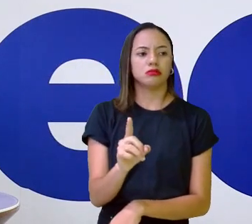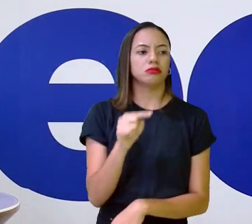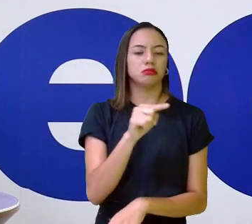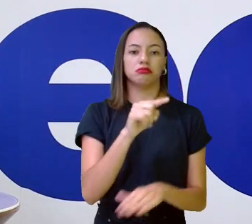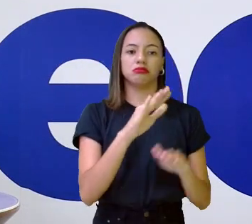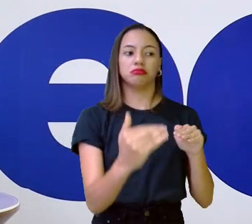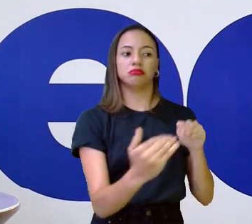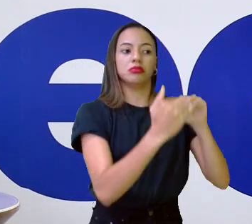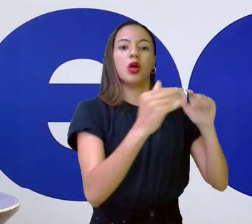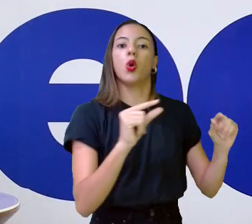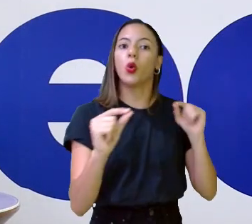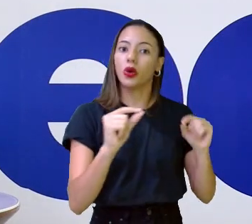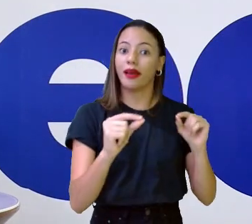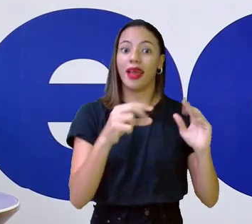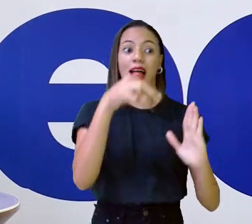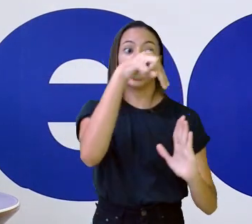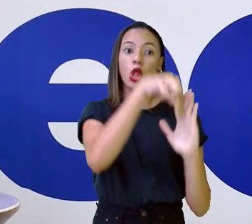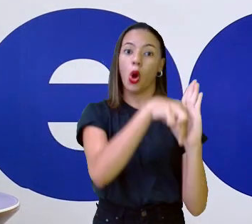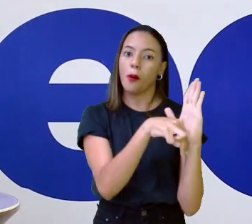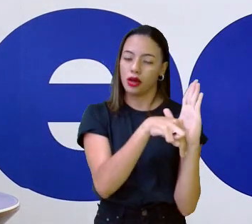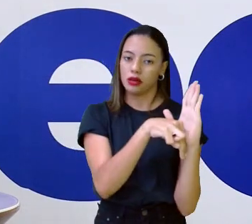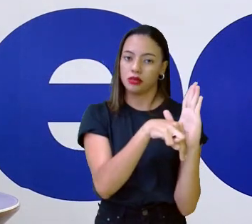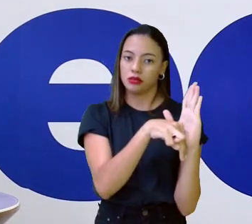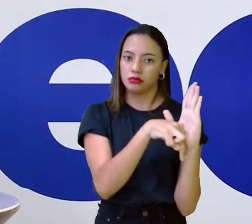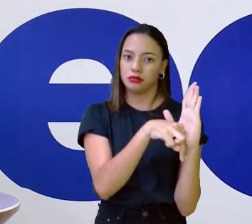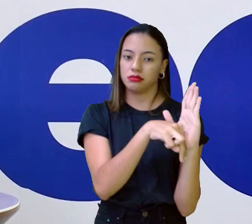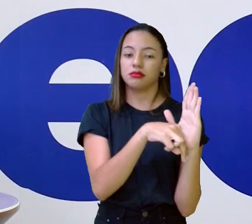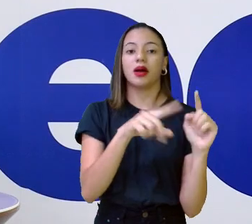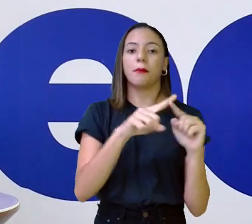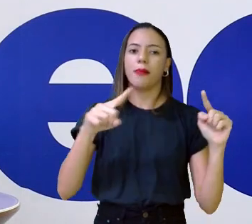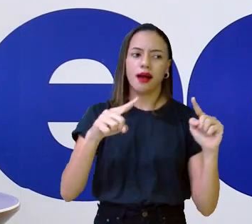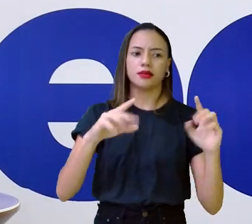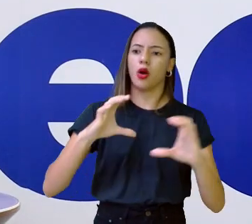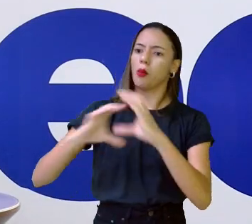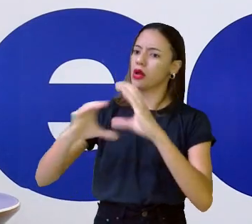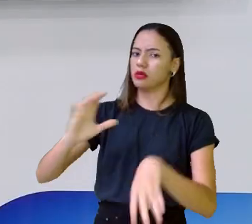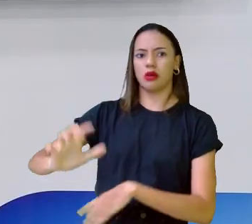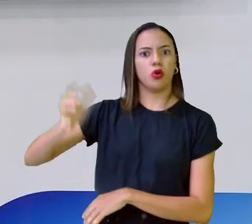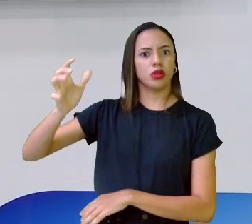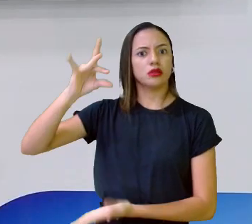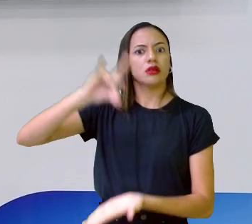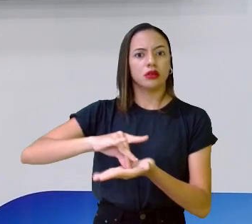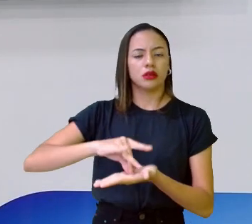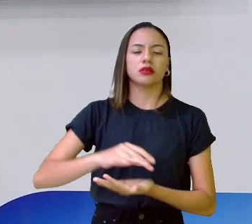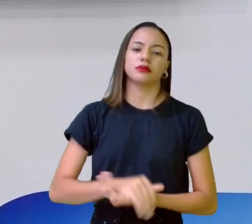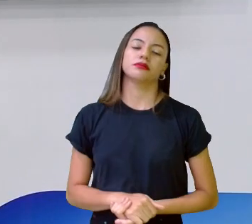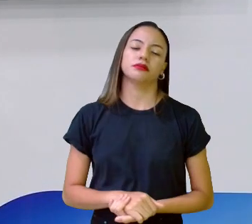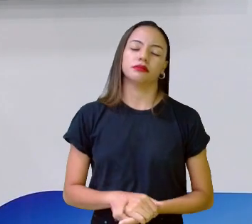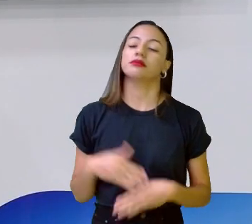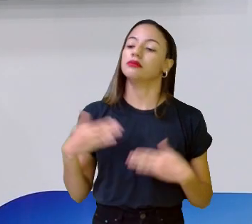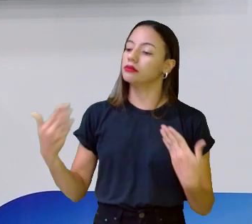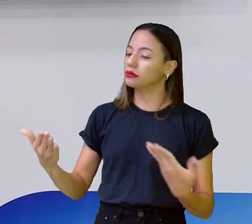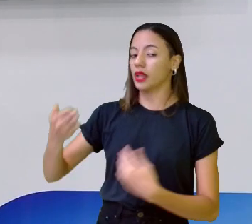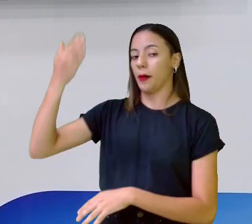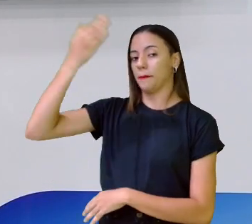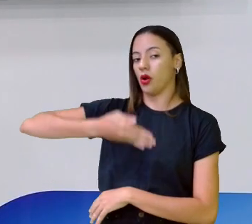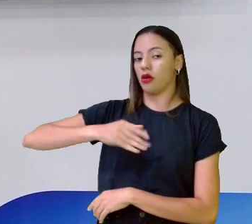norma padrão, mas a comunicação. Vamos lá. Então, isso comprova que nós